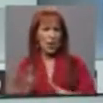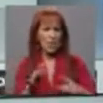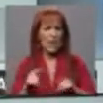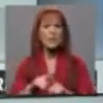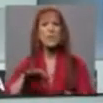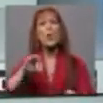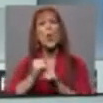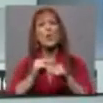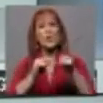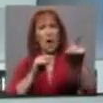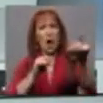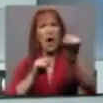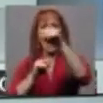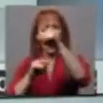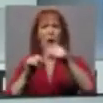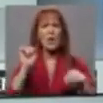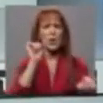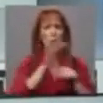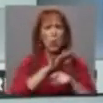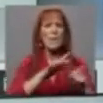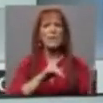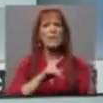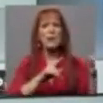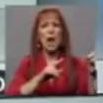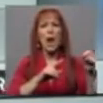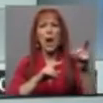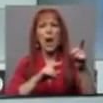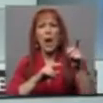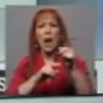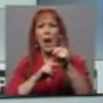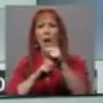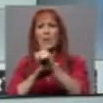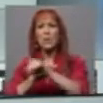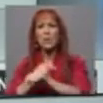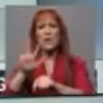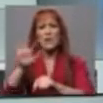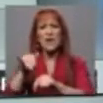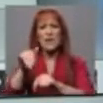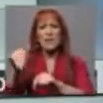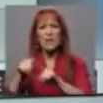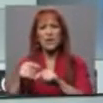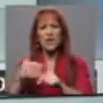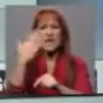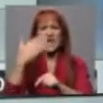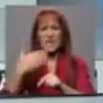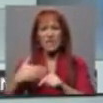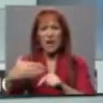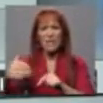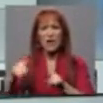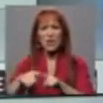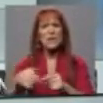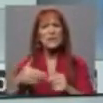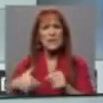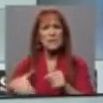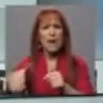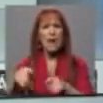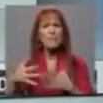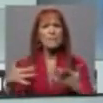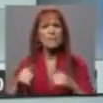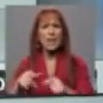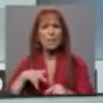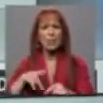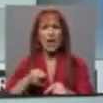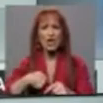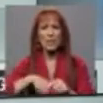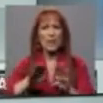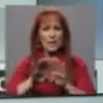outros núcleos sobre o Atlântico que também vão ser transportados ao longo do fim de semana, dos próximos dias, da próxima semana, para a Península